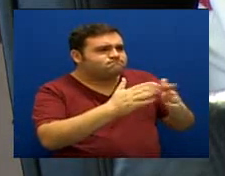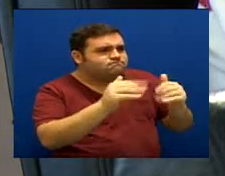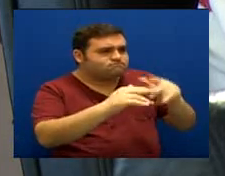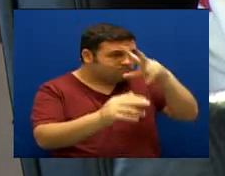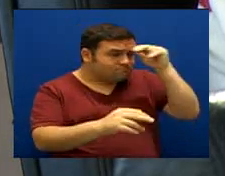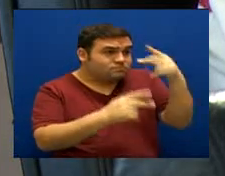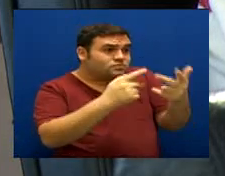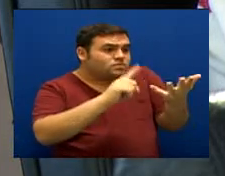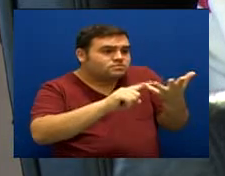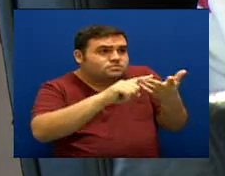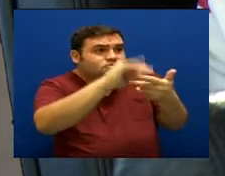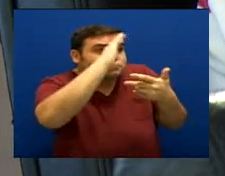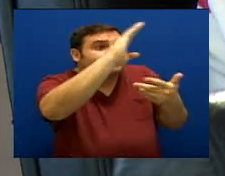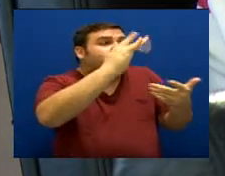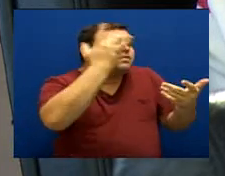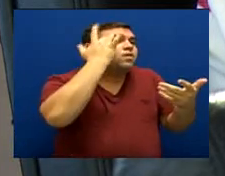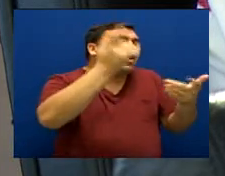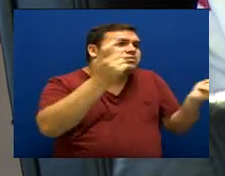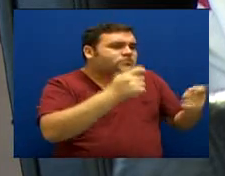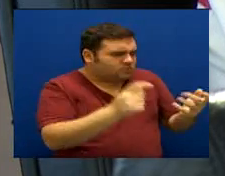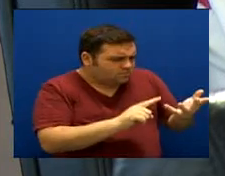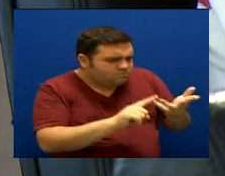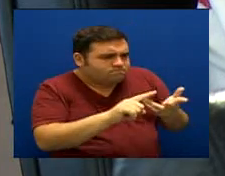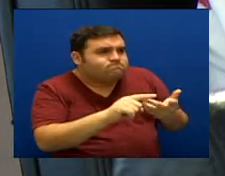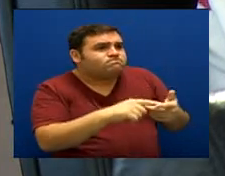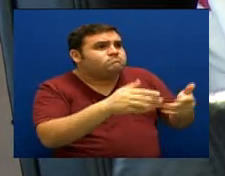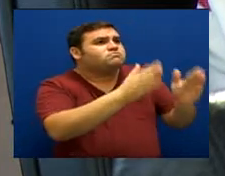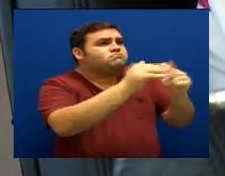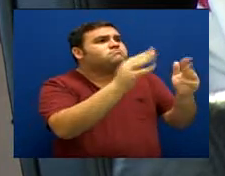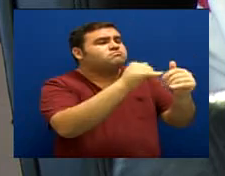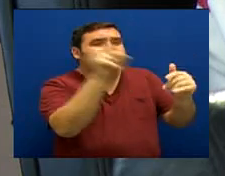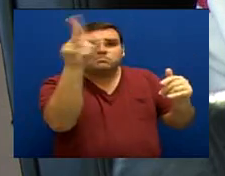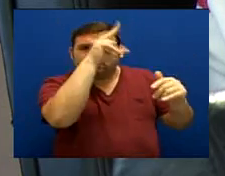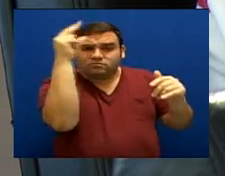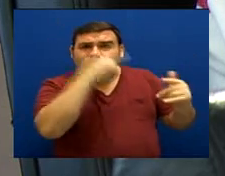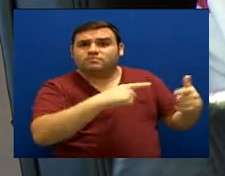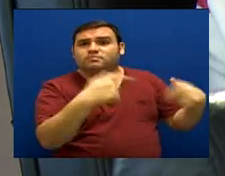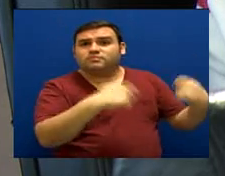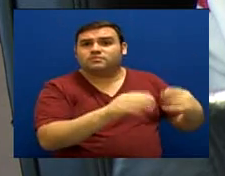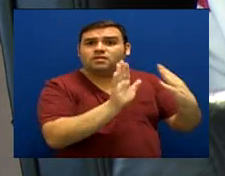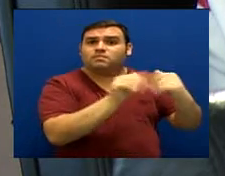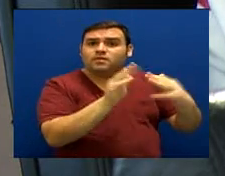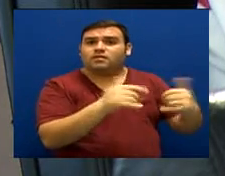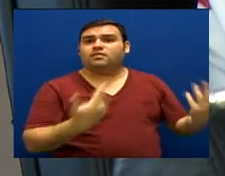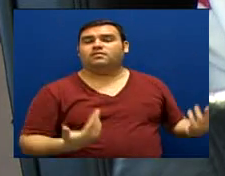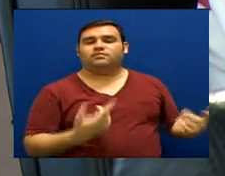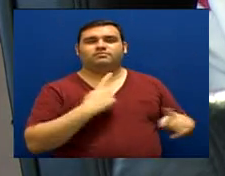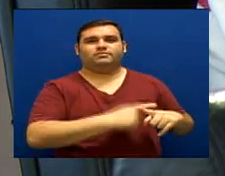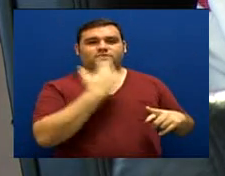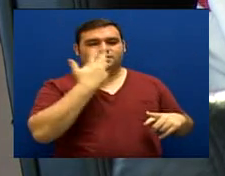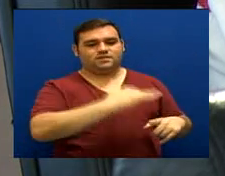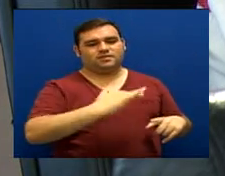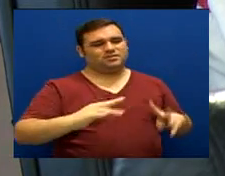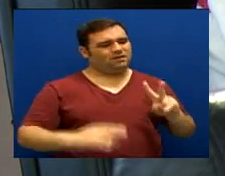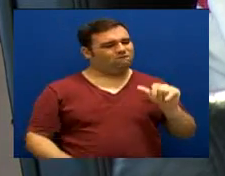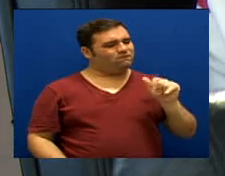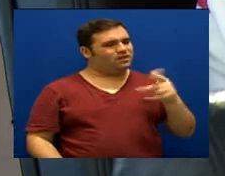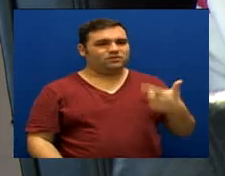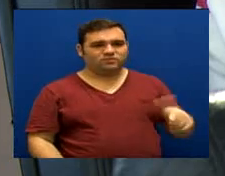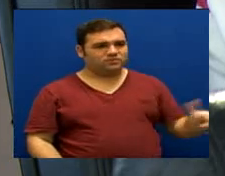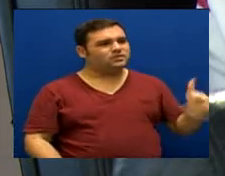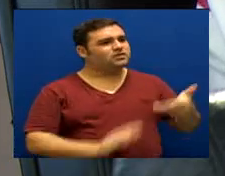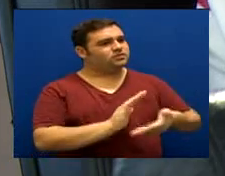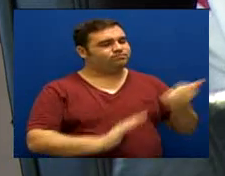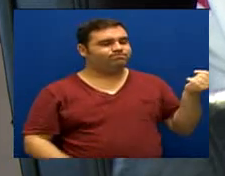prefeitura as prioridades que a gente acha que devem ser dadas admitir que a criança não vai ter vaga em creche que vai